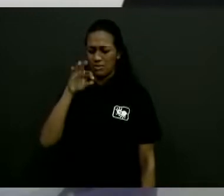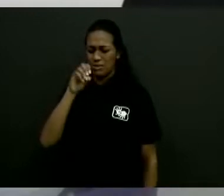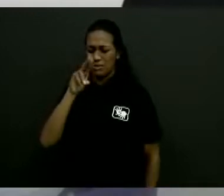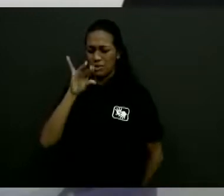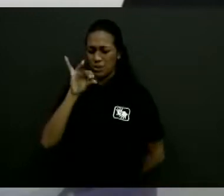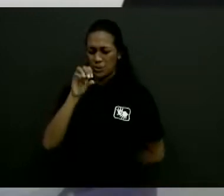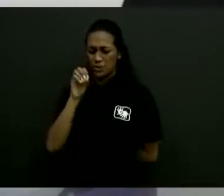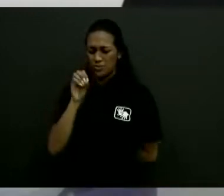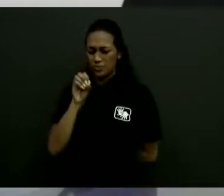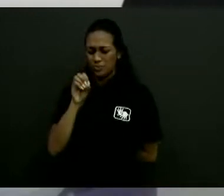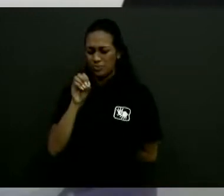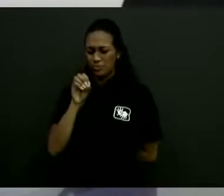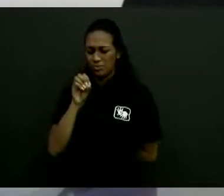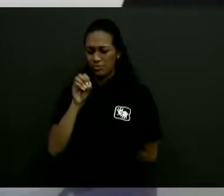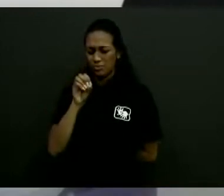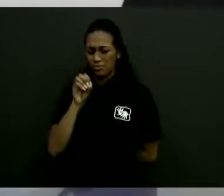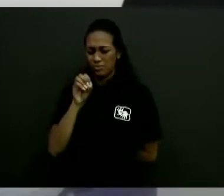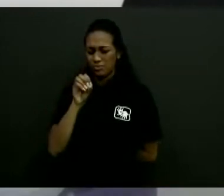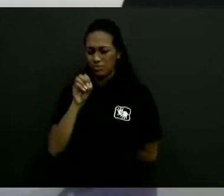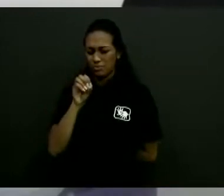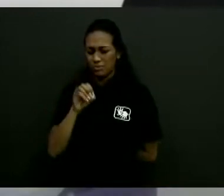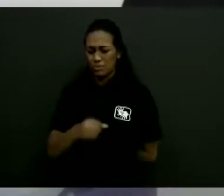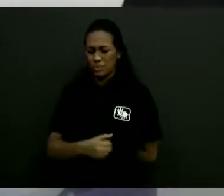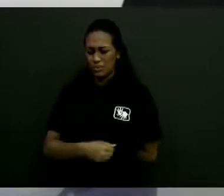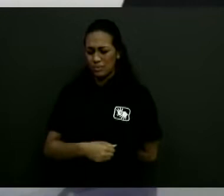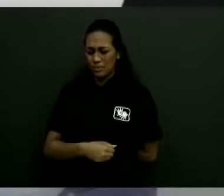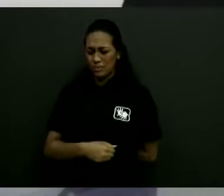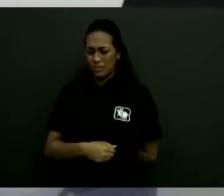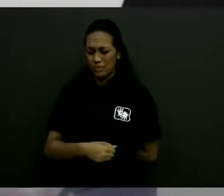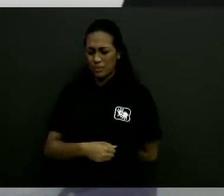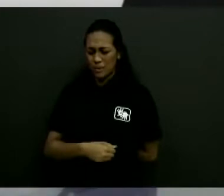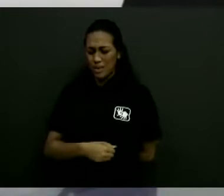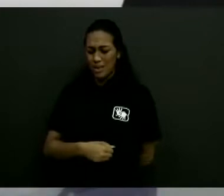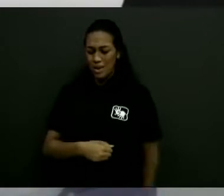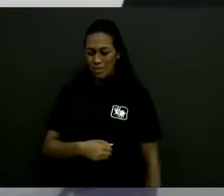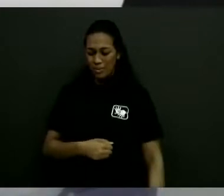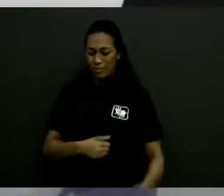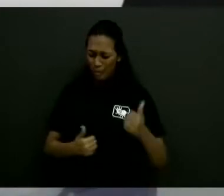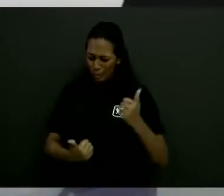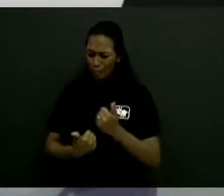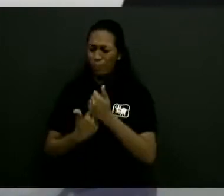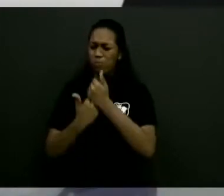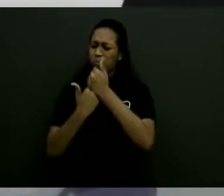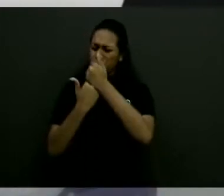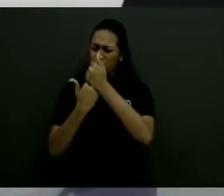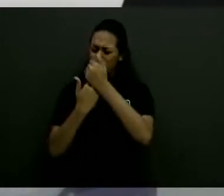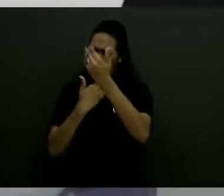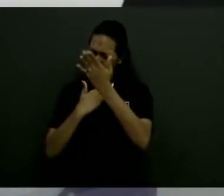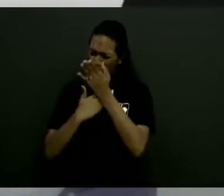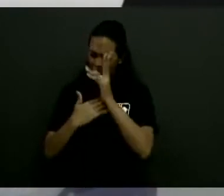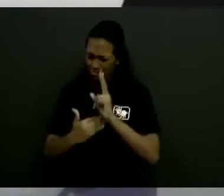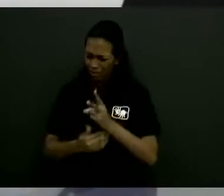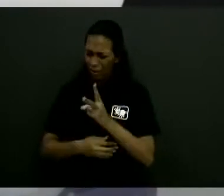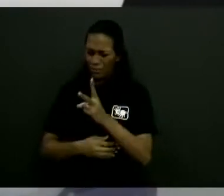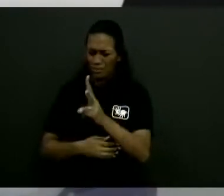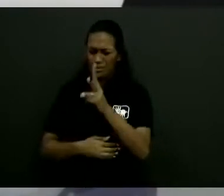state president from São Paulo. Pelo apoio que ele nos dá, Senhor. We thank you for all